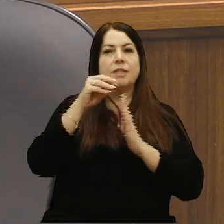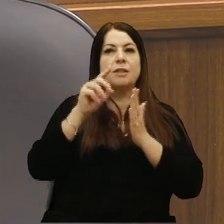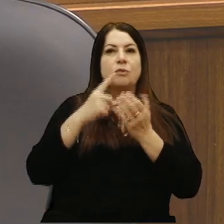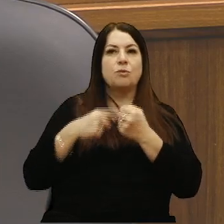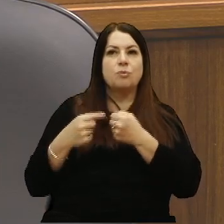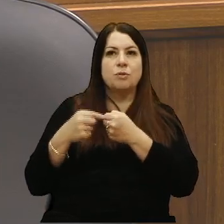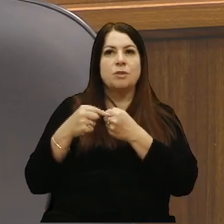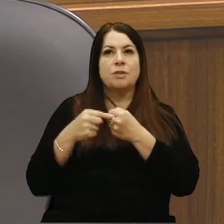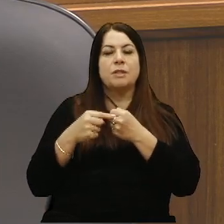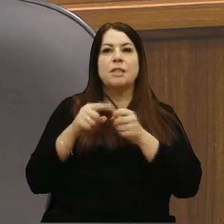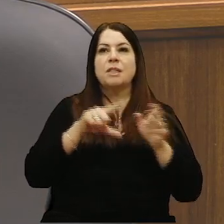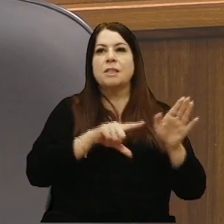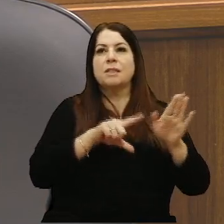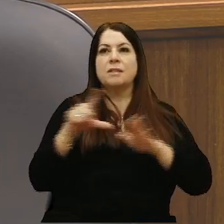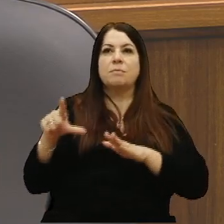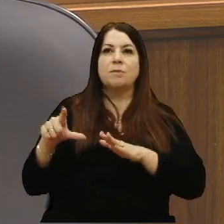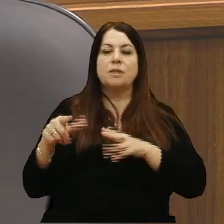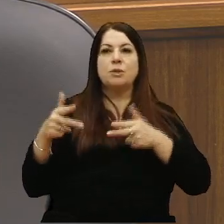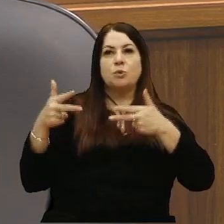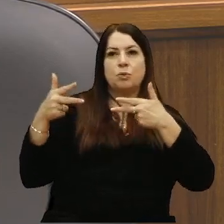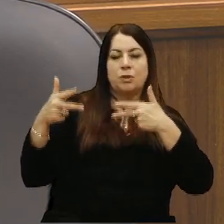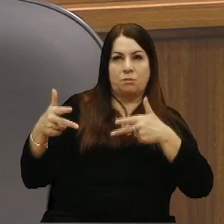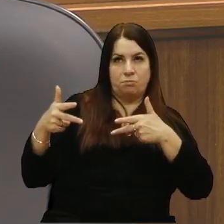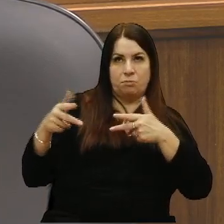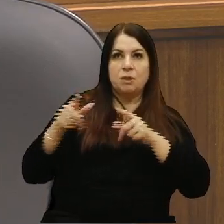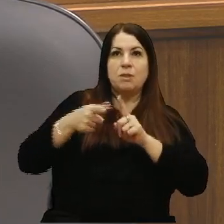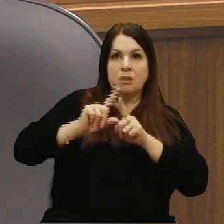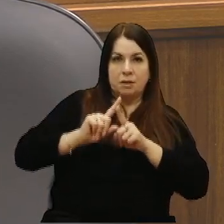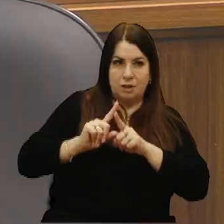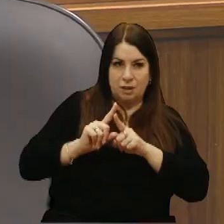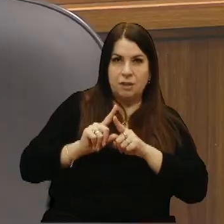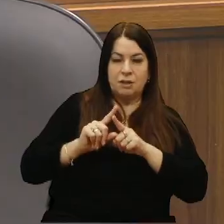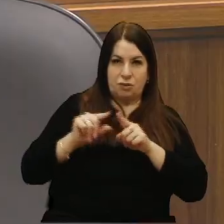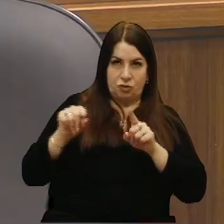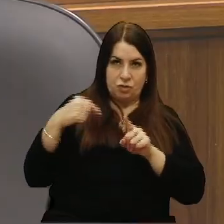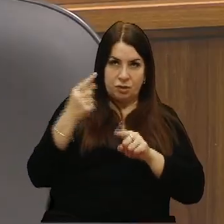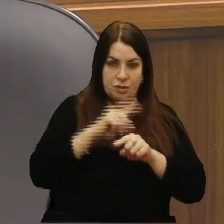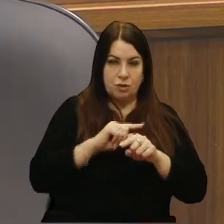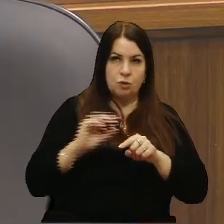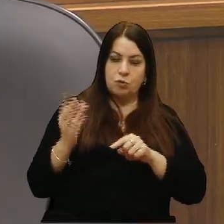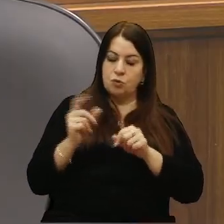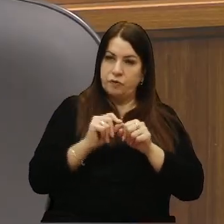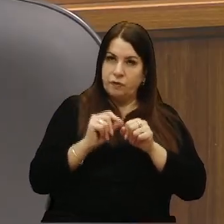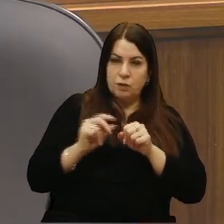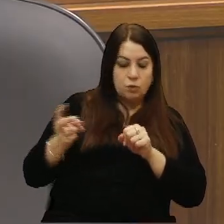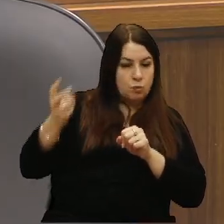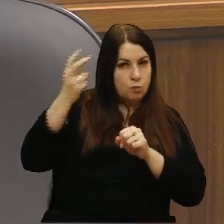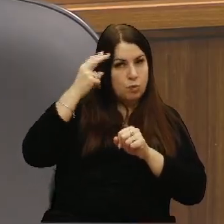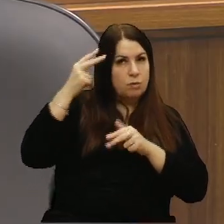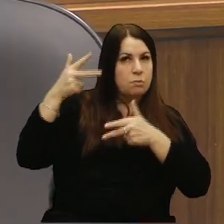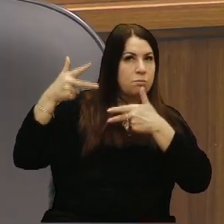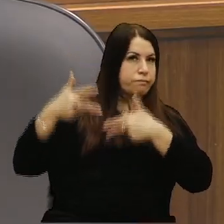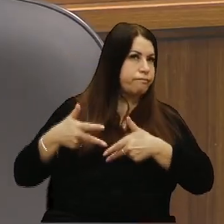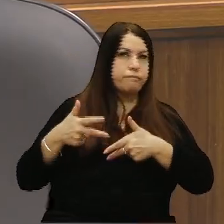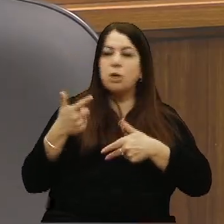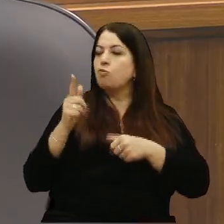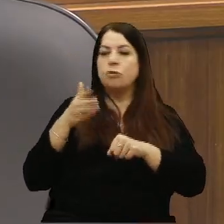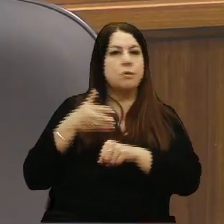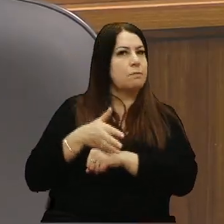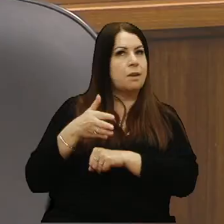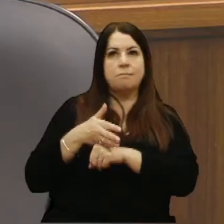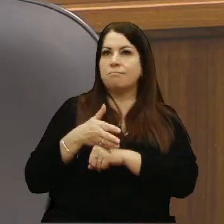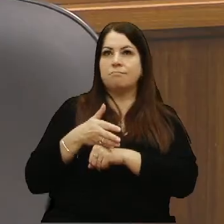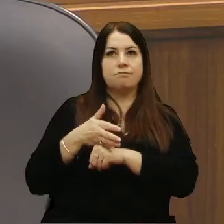município, que é a Semana do Hip Hop. Antes disso, todos os fazedores da cultura hip hop não tinham acesso